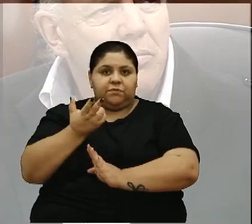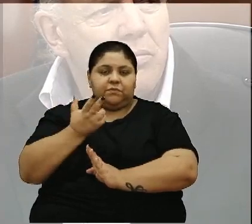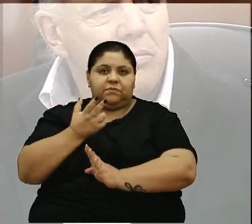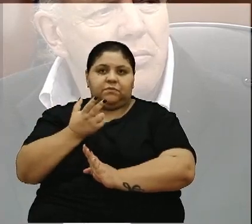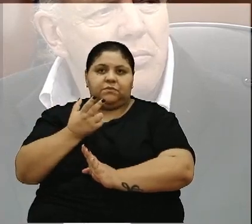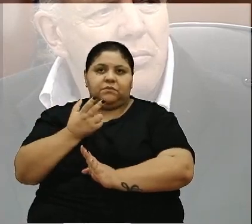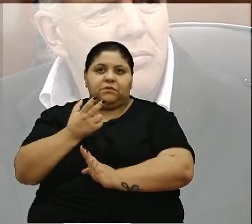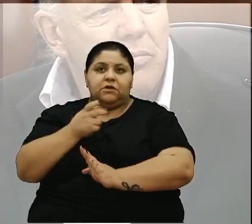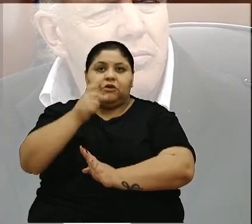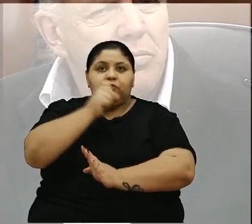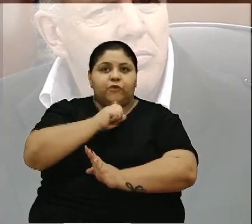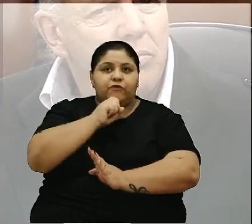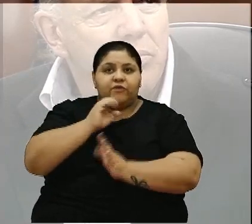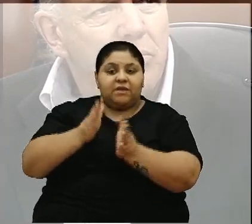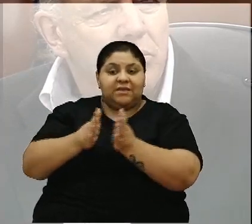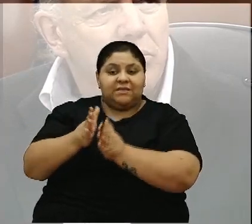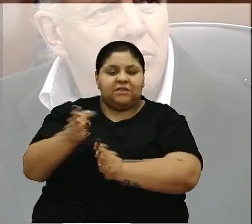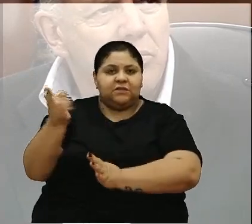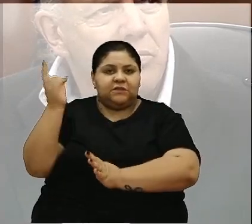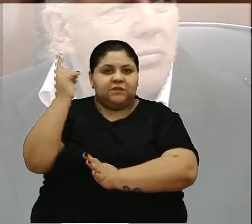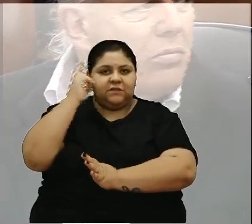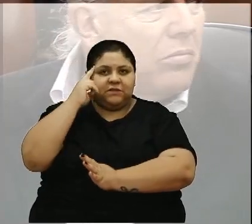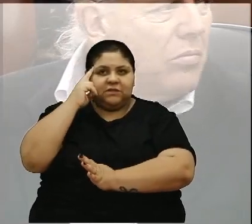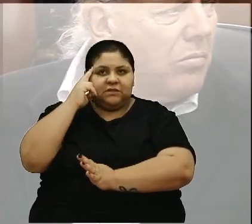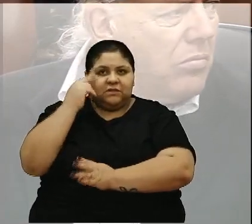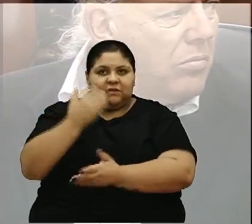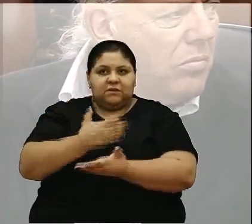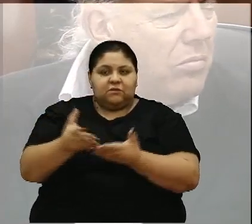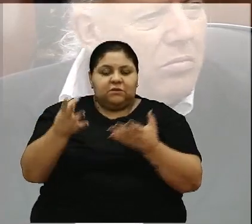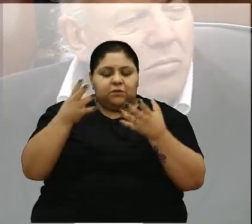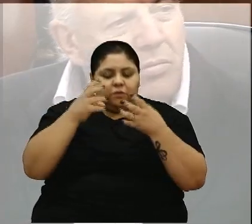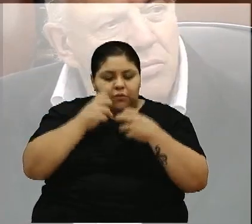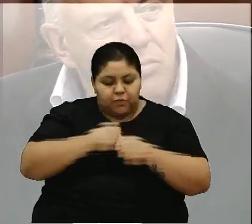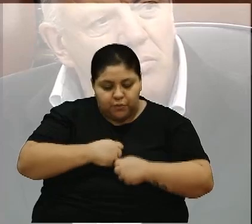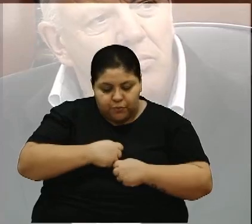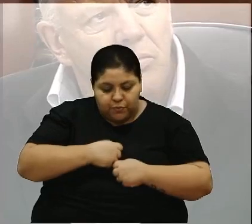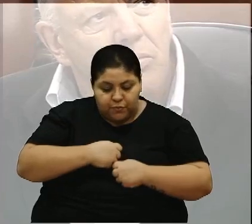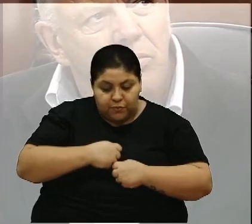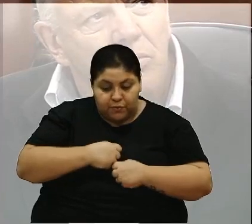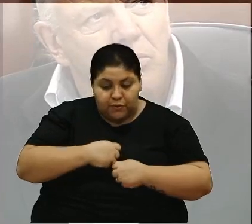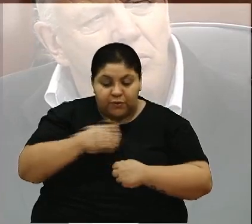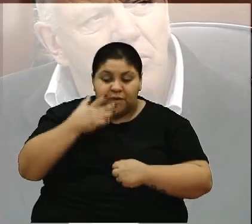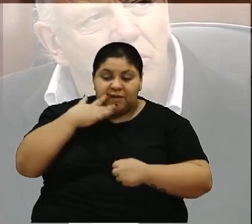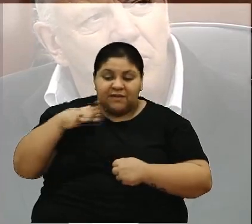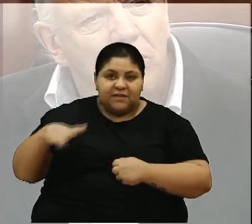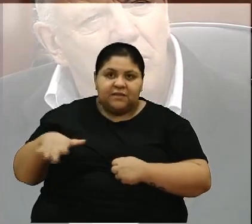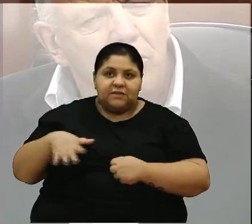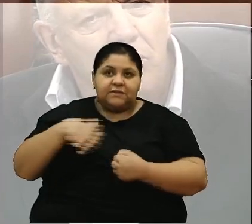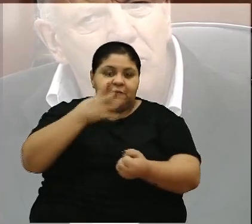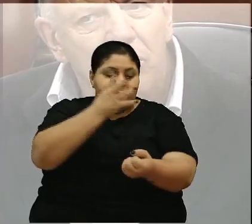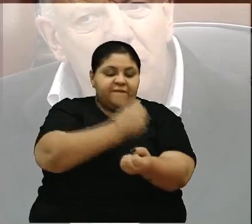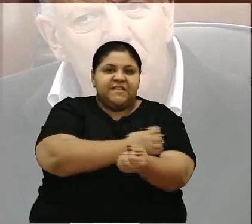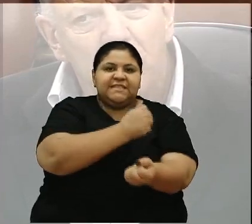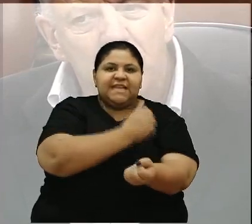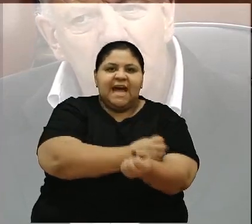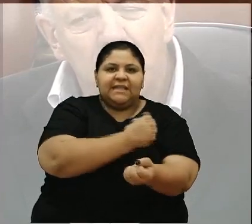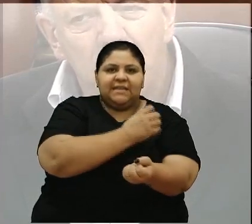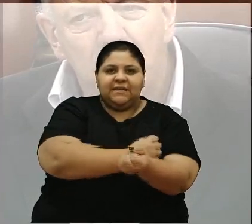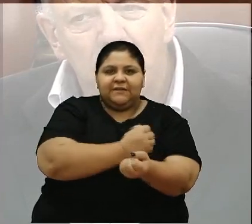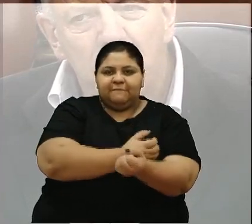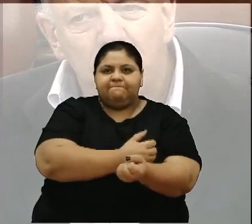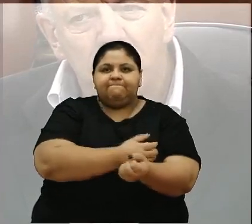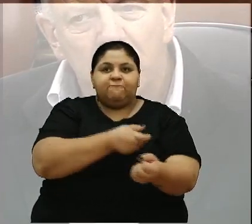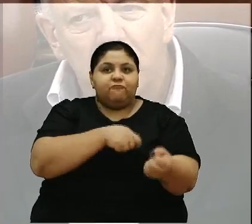para as vovós terem acesso à cultura, para não entrarem em depressão, para as crianças não serem aliciadas. Então o investimento em cultura é da